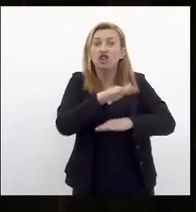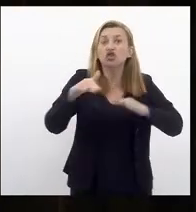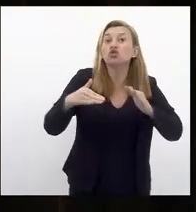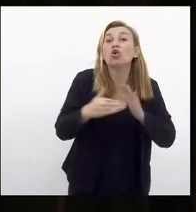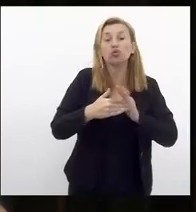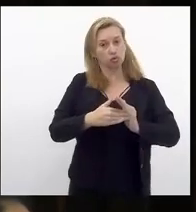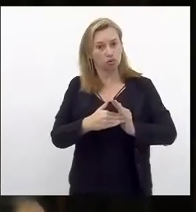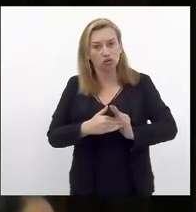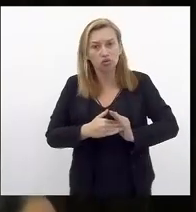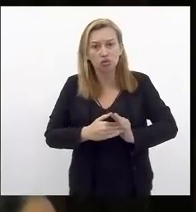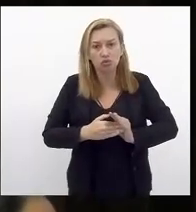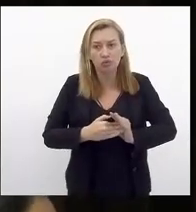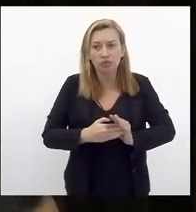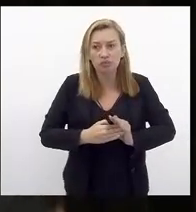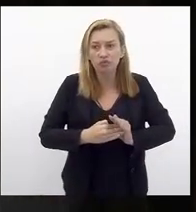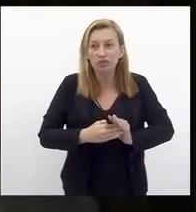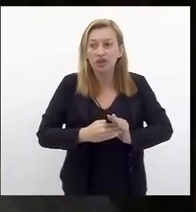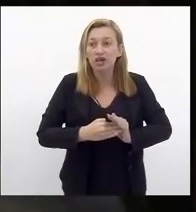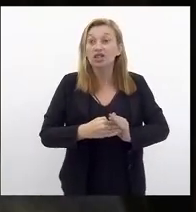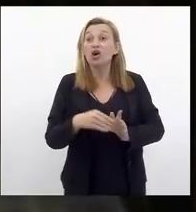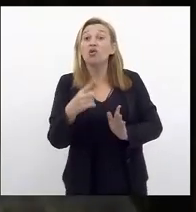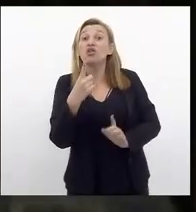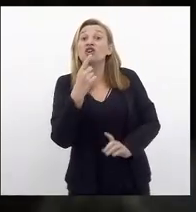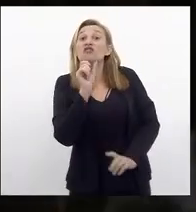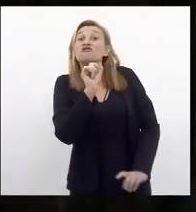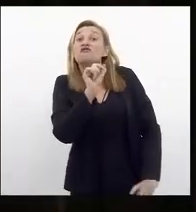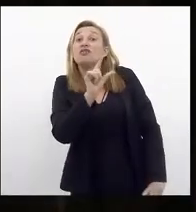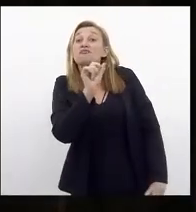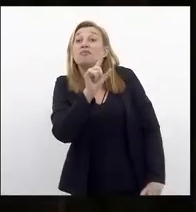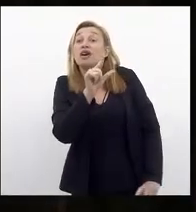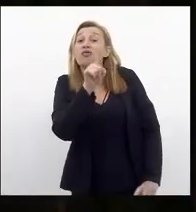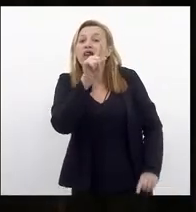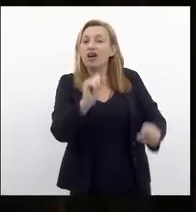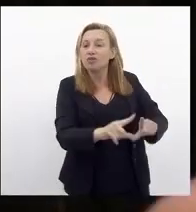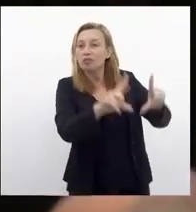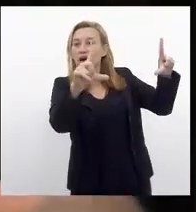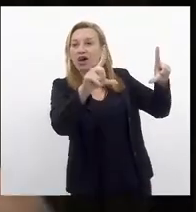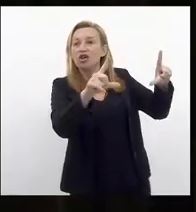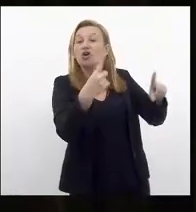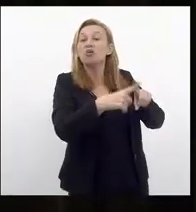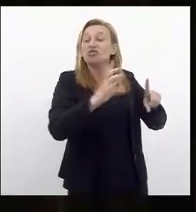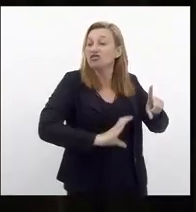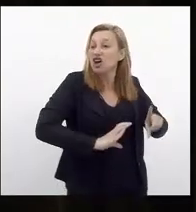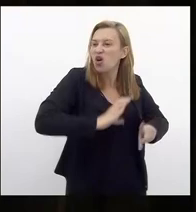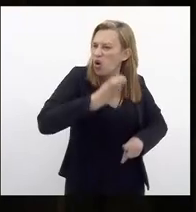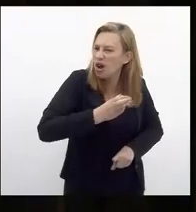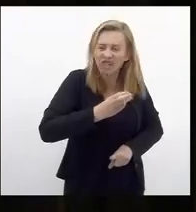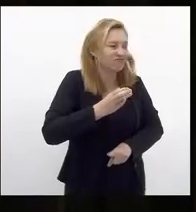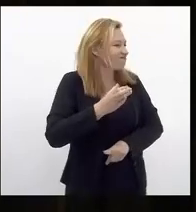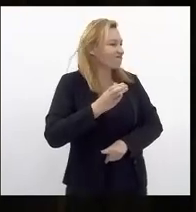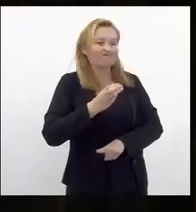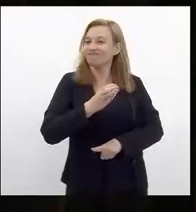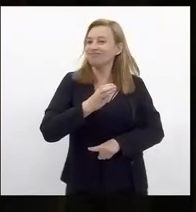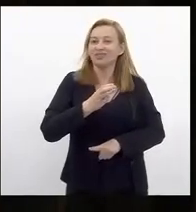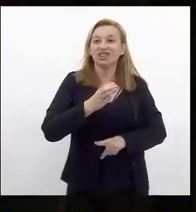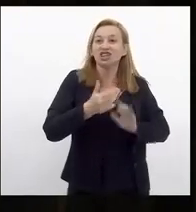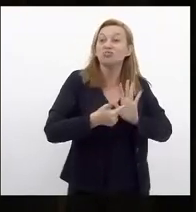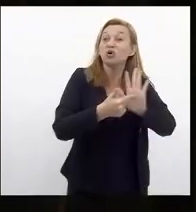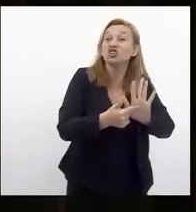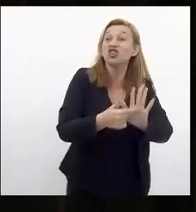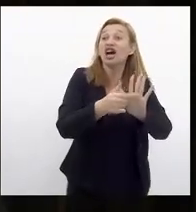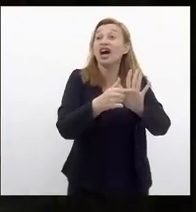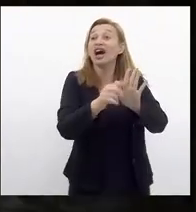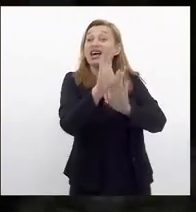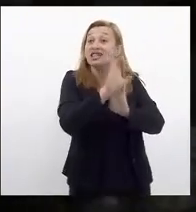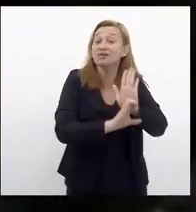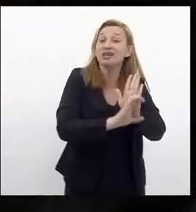aqueles que estão em vermelho no painel porque não tiveram a coragem de destacar assim mesmo dá